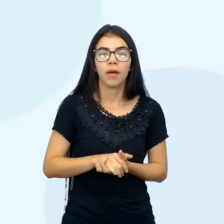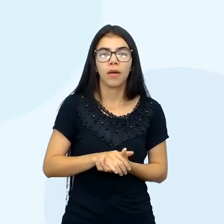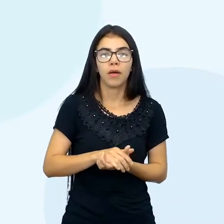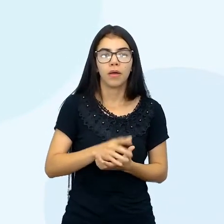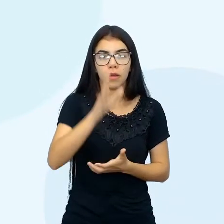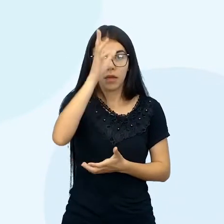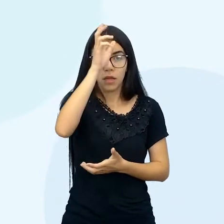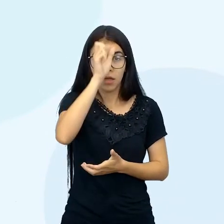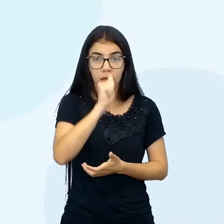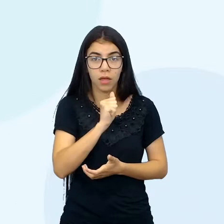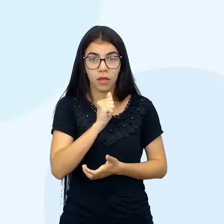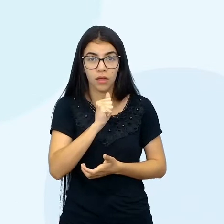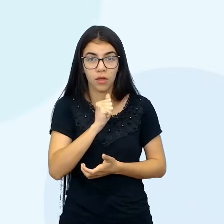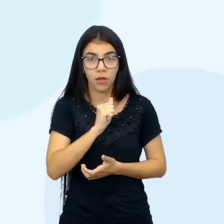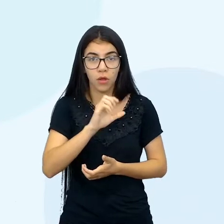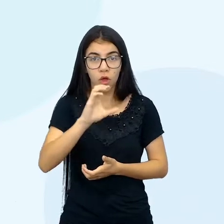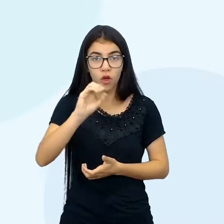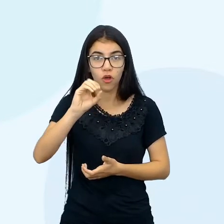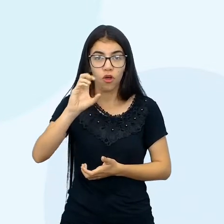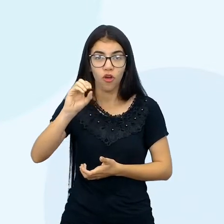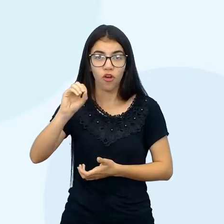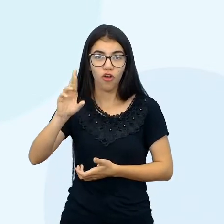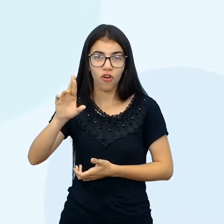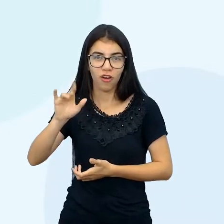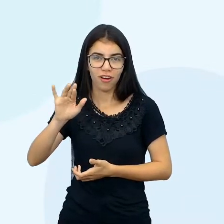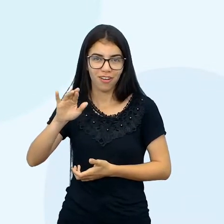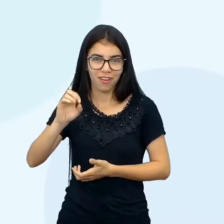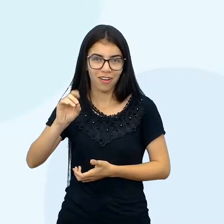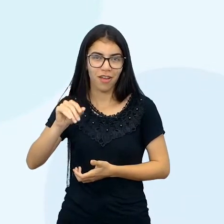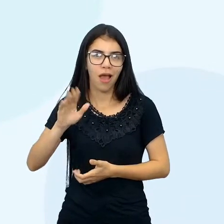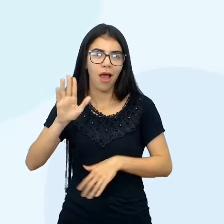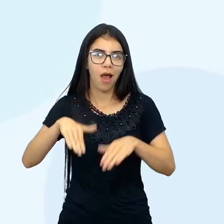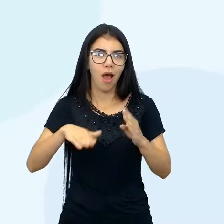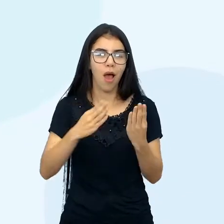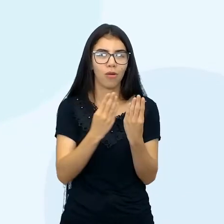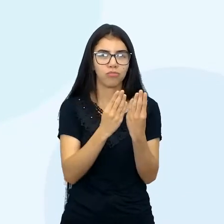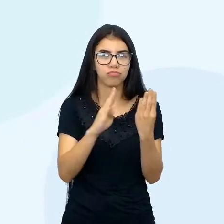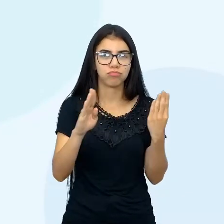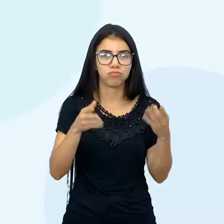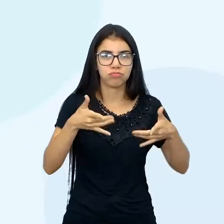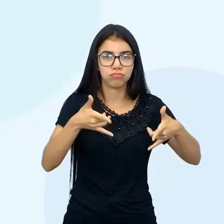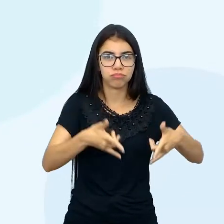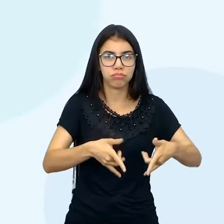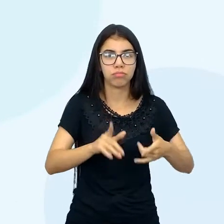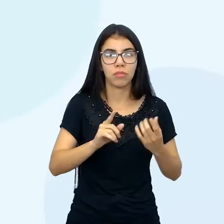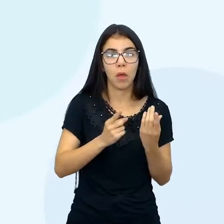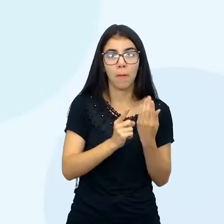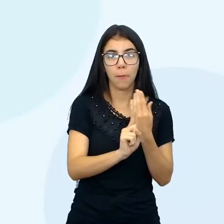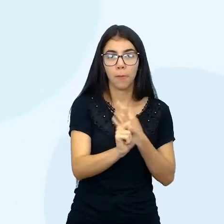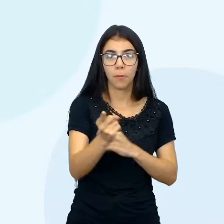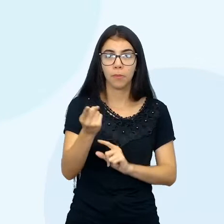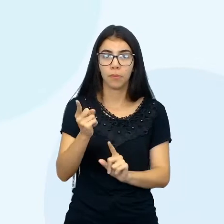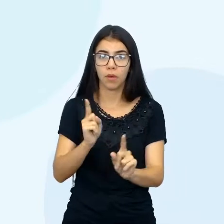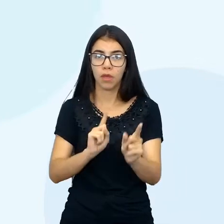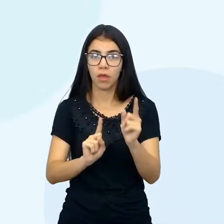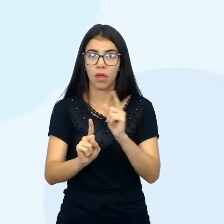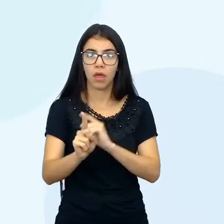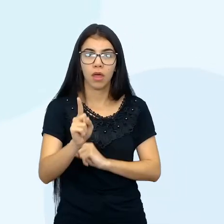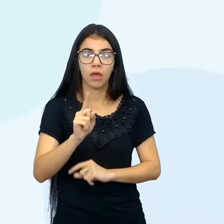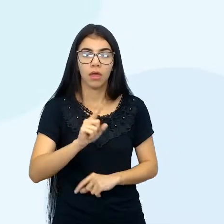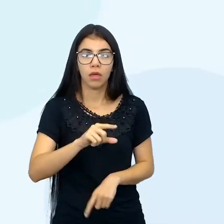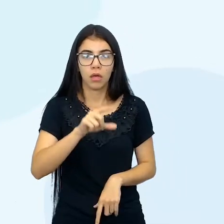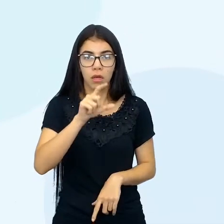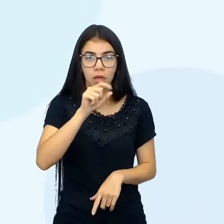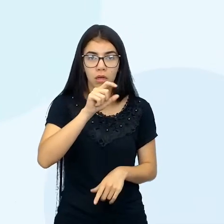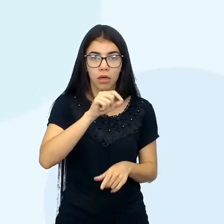galos, cacarejar de galinhas. De alguns quartos saíam mulheres que vinham pendurar cá fora, na parede, a gaiola do papagaio e